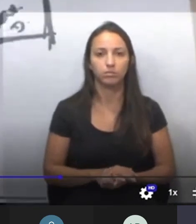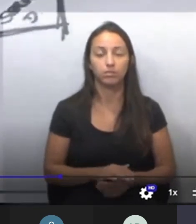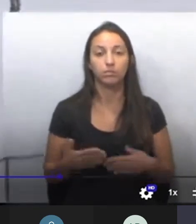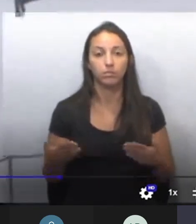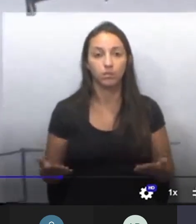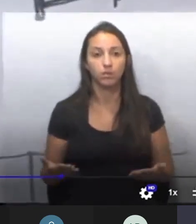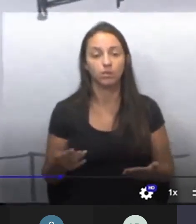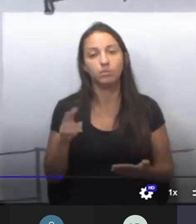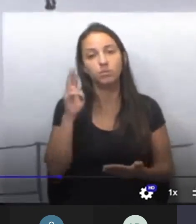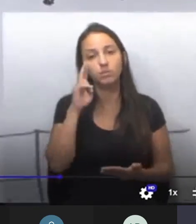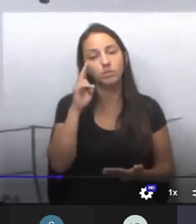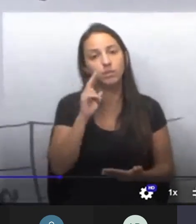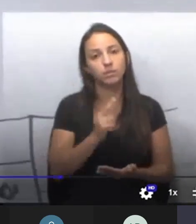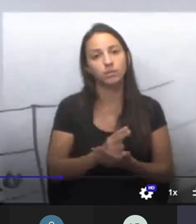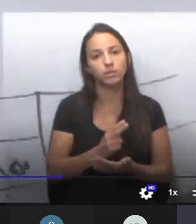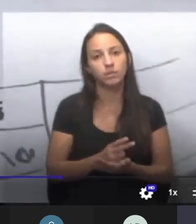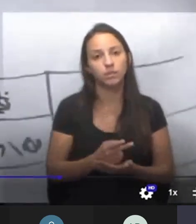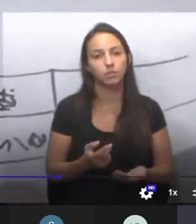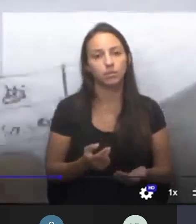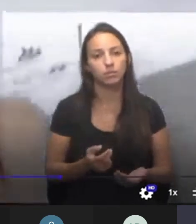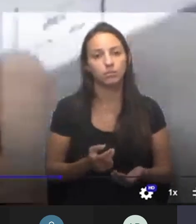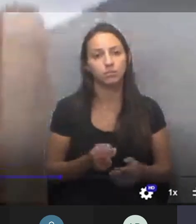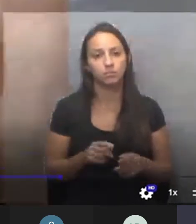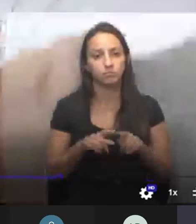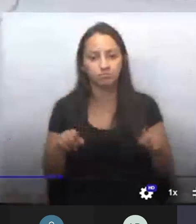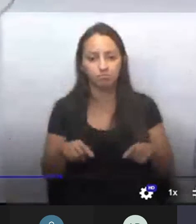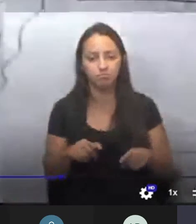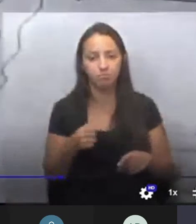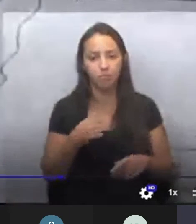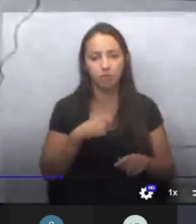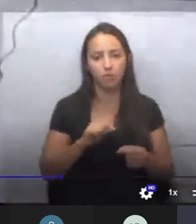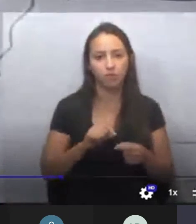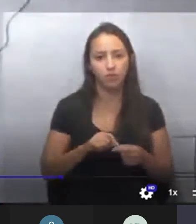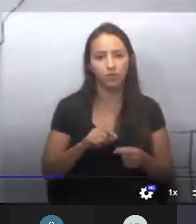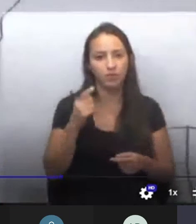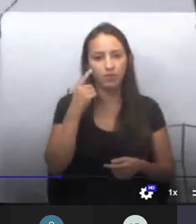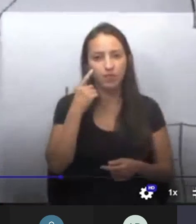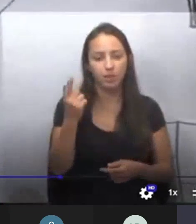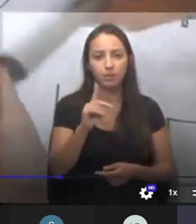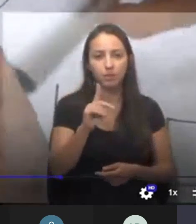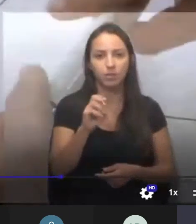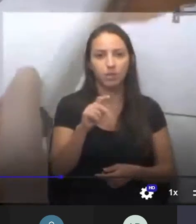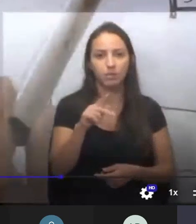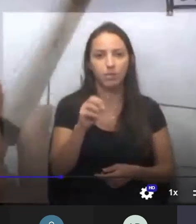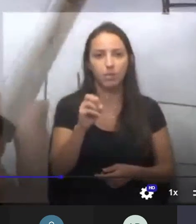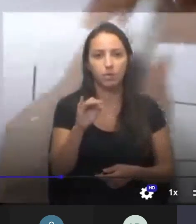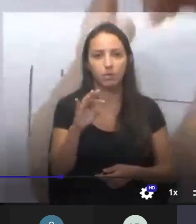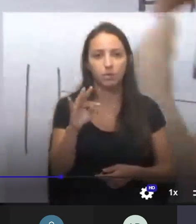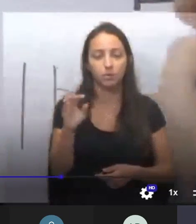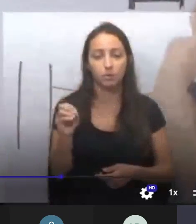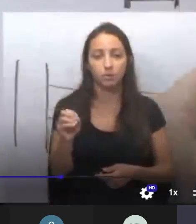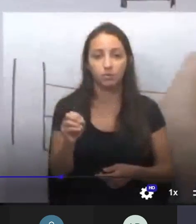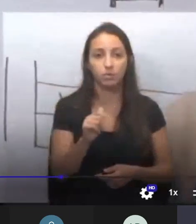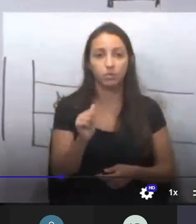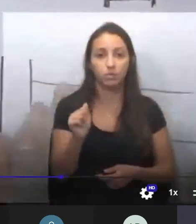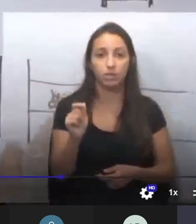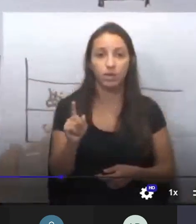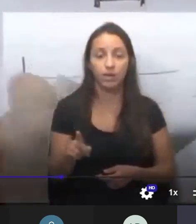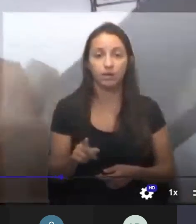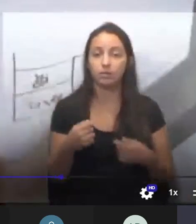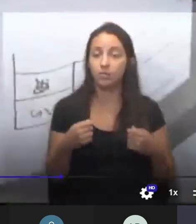Então, lembra sempre daquele esquema que eu fiz lá do depósito de gás, que